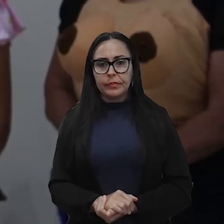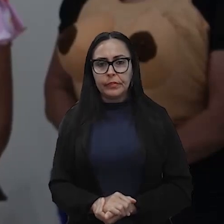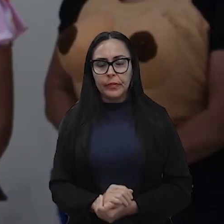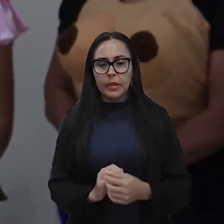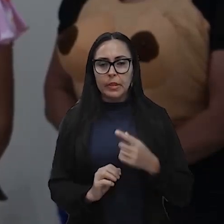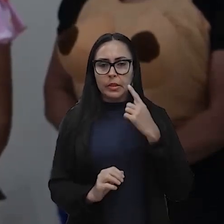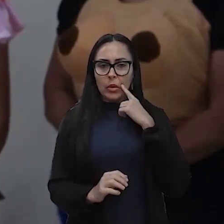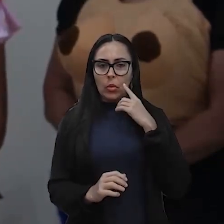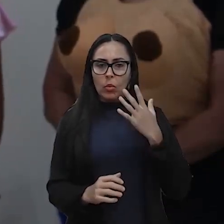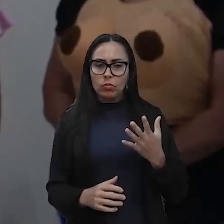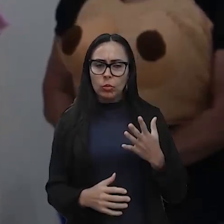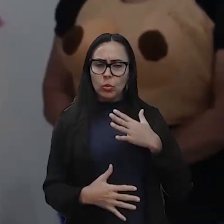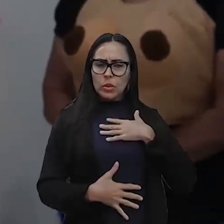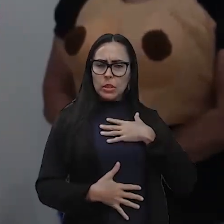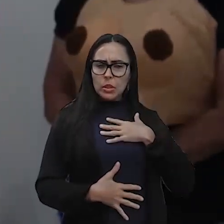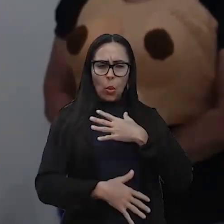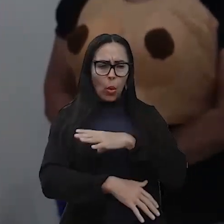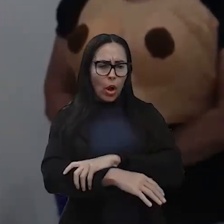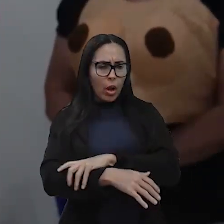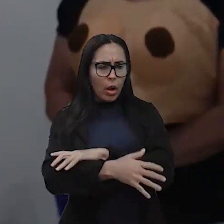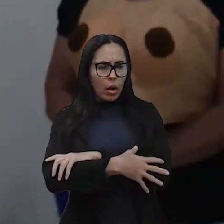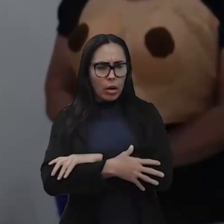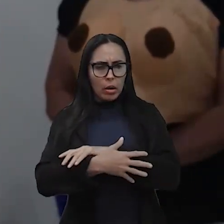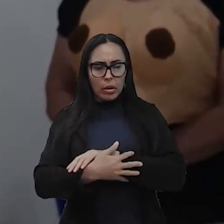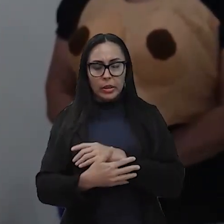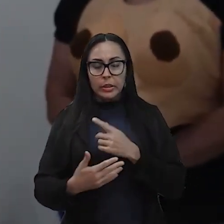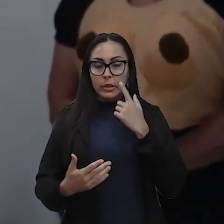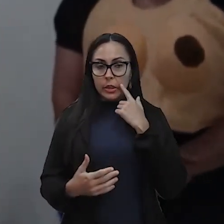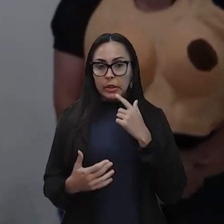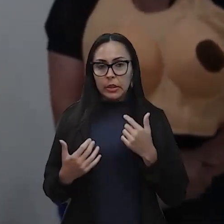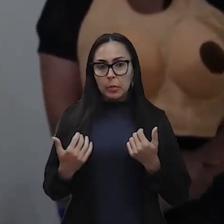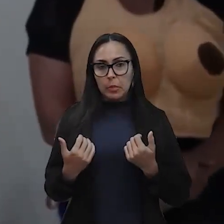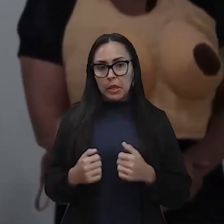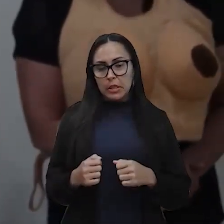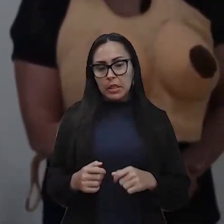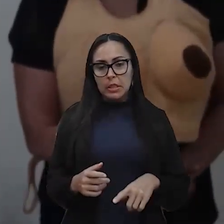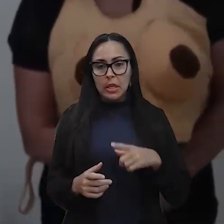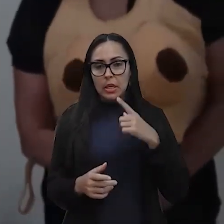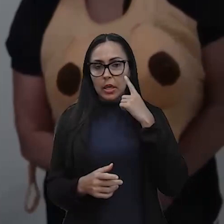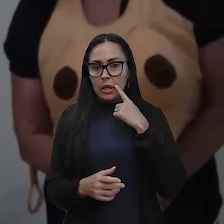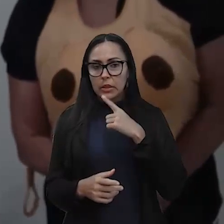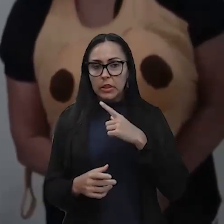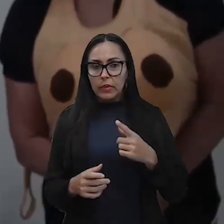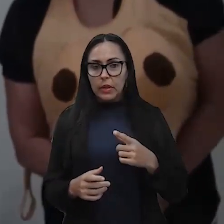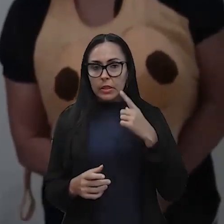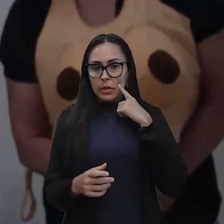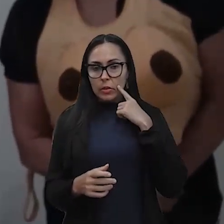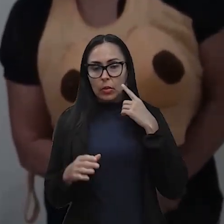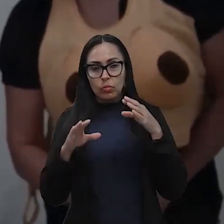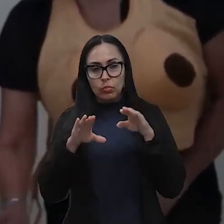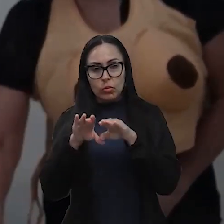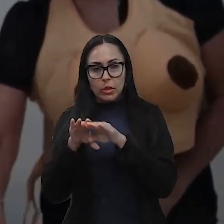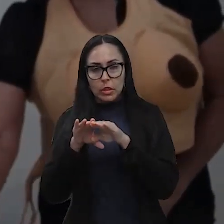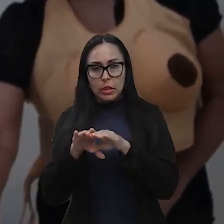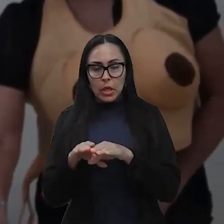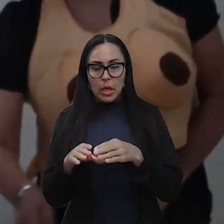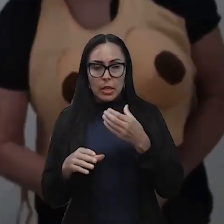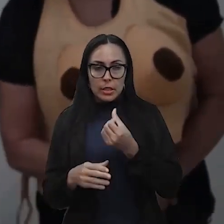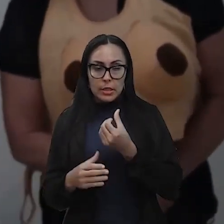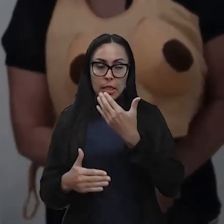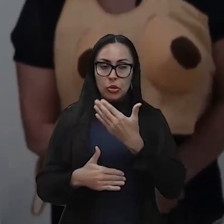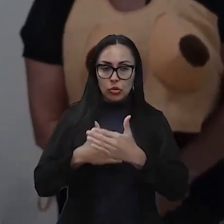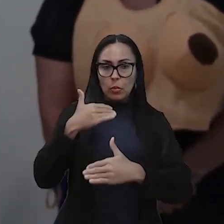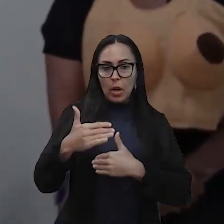você vai conhecer? Então, a gente tem esse padrãozinho aí que é como se fosse um padrão ouro. São 6 passos, mas vocês não precisam seguir os passos